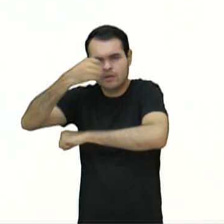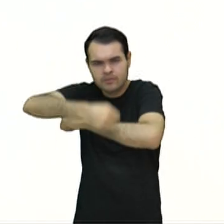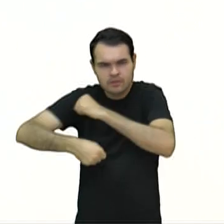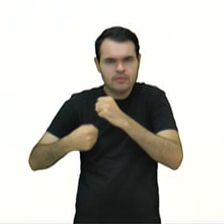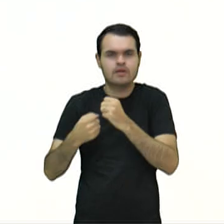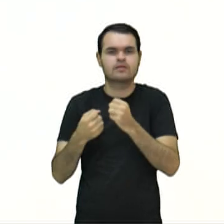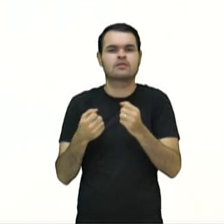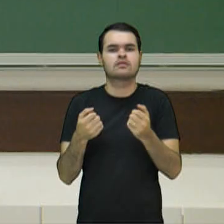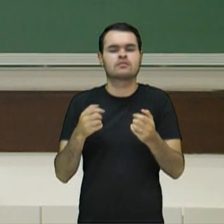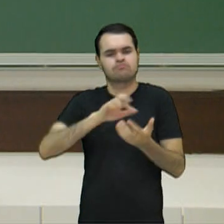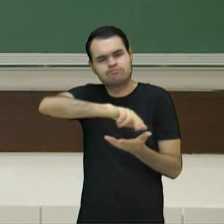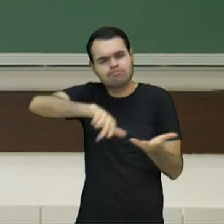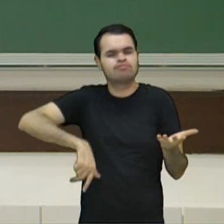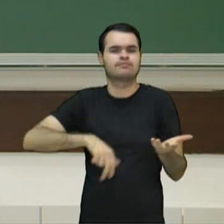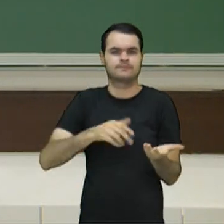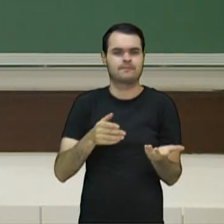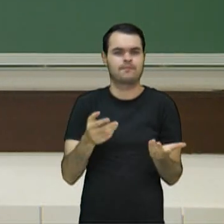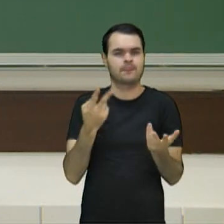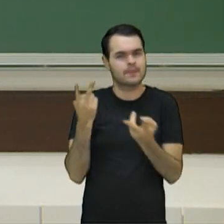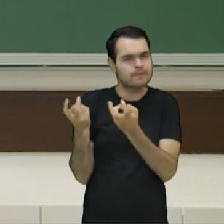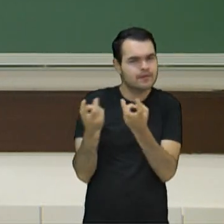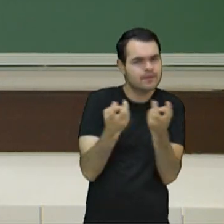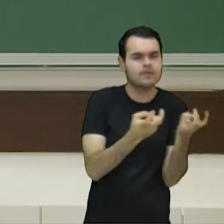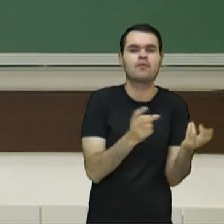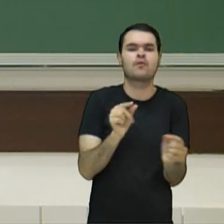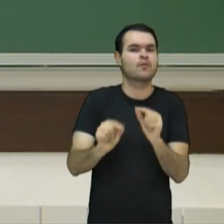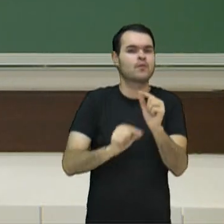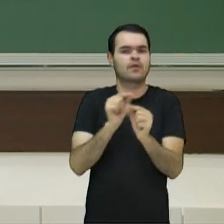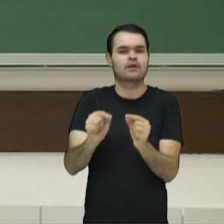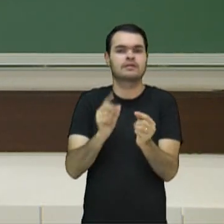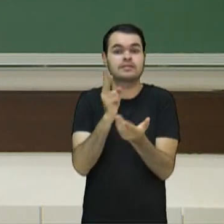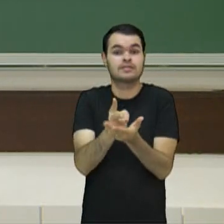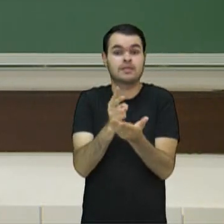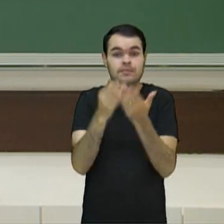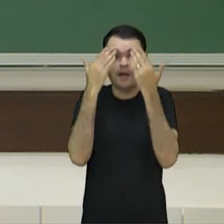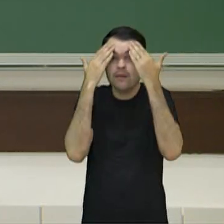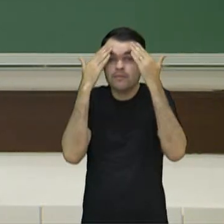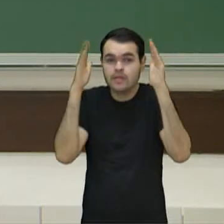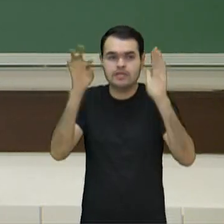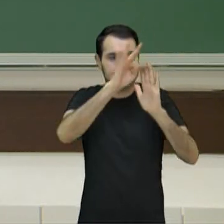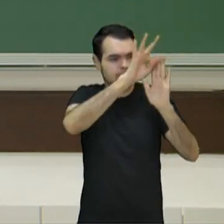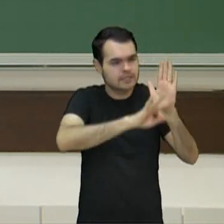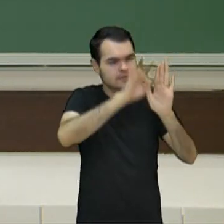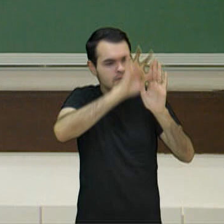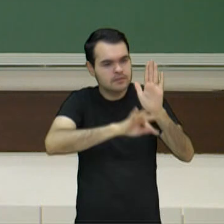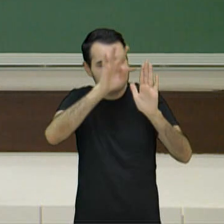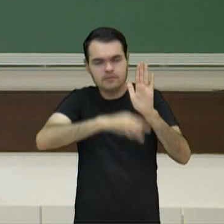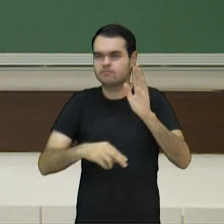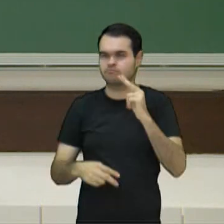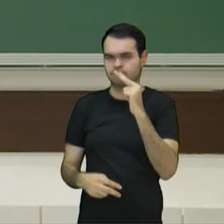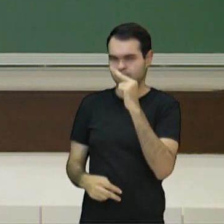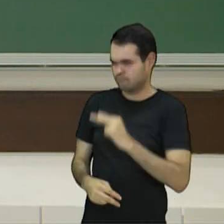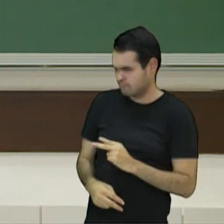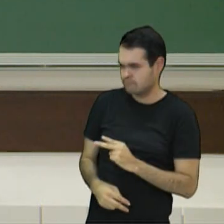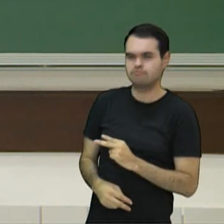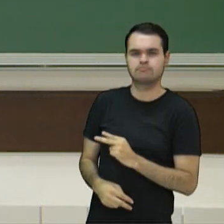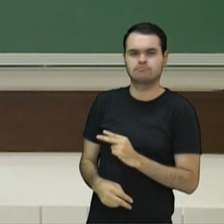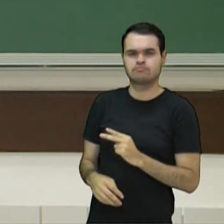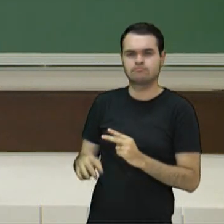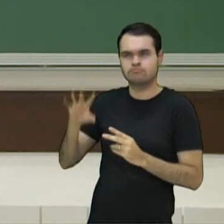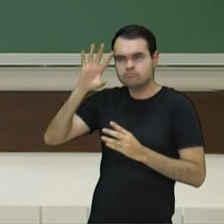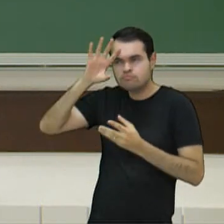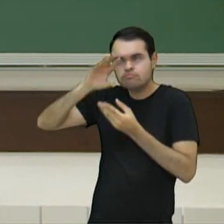outros personagens. E observem que a gente sempre amplia, através dos textos, através dos exercícios, amplia o